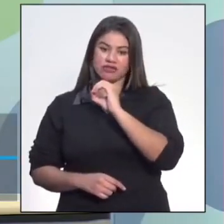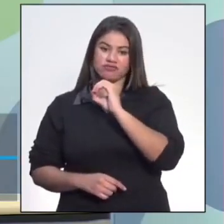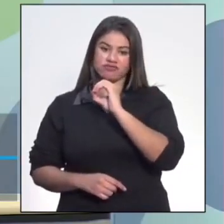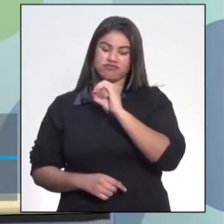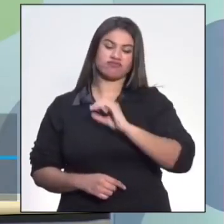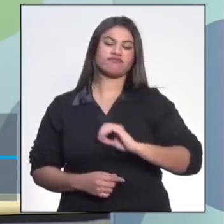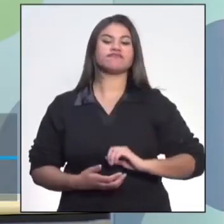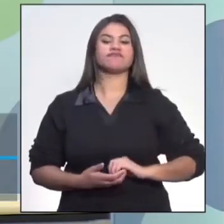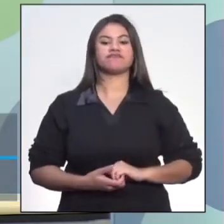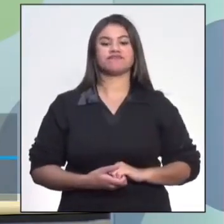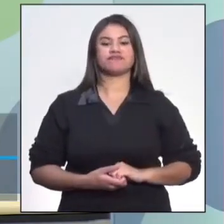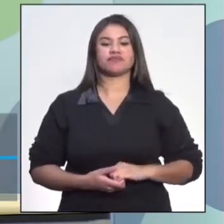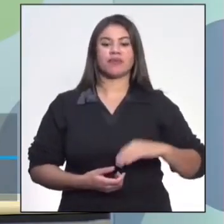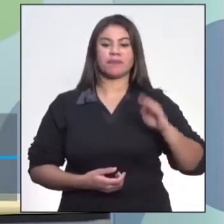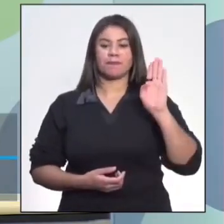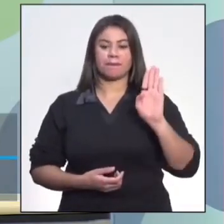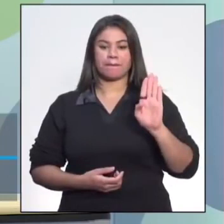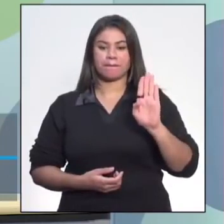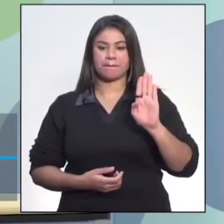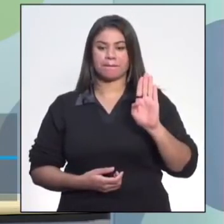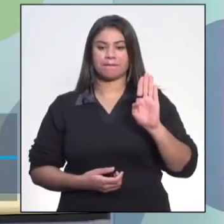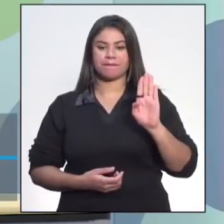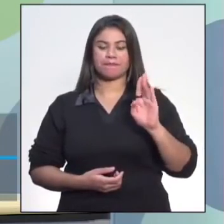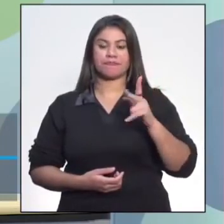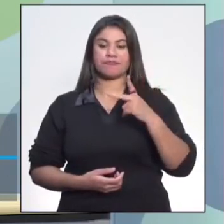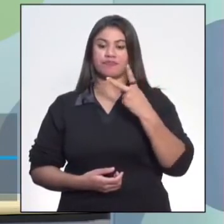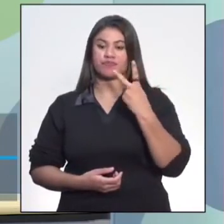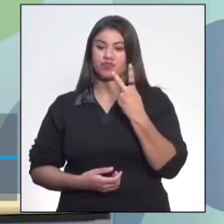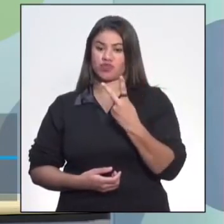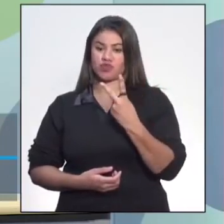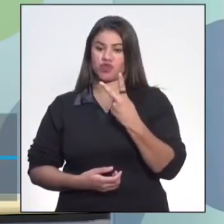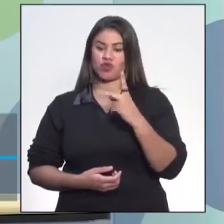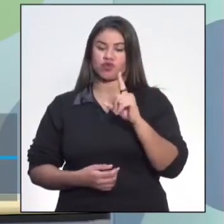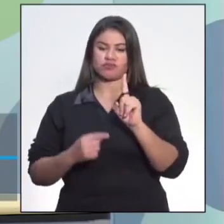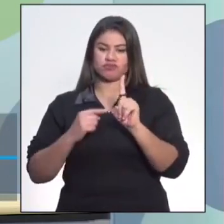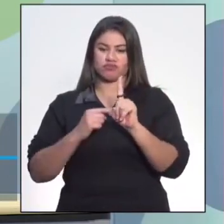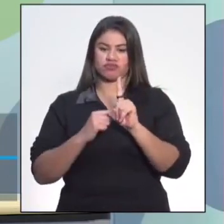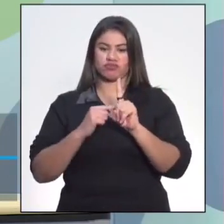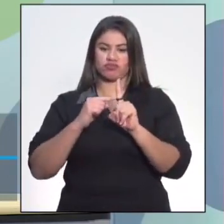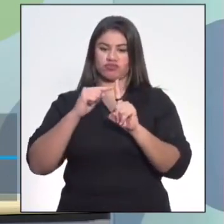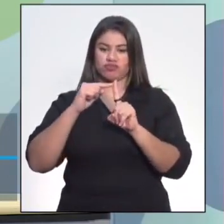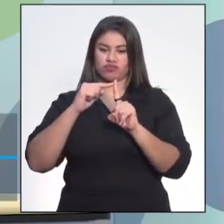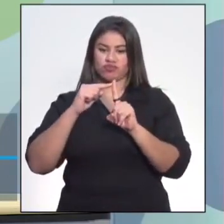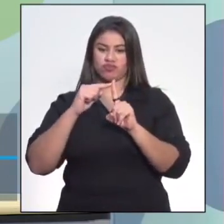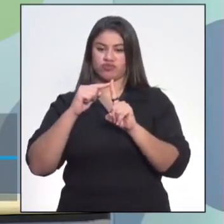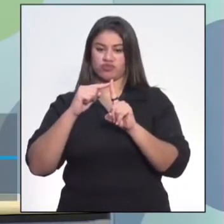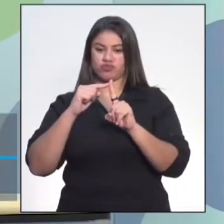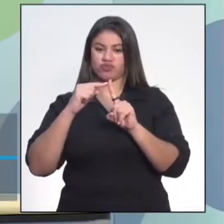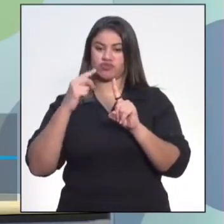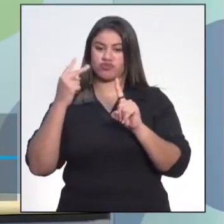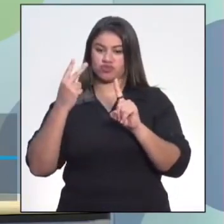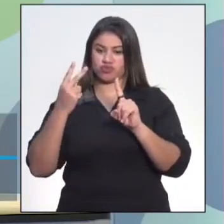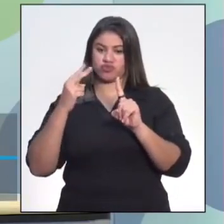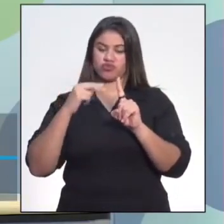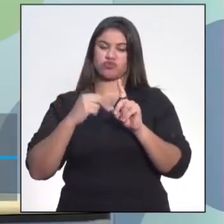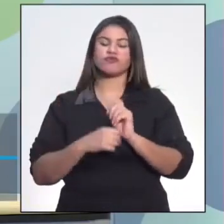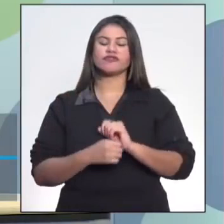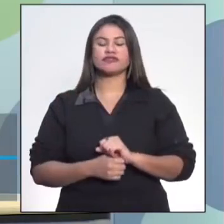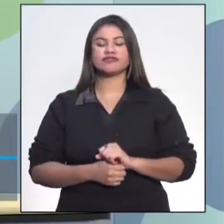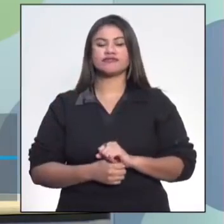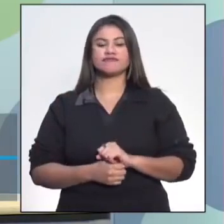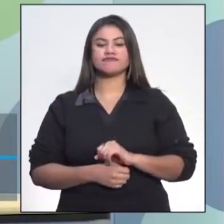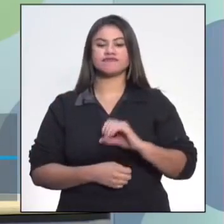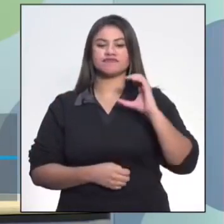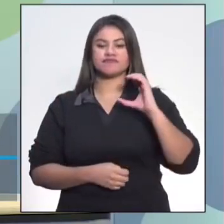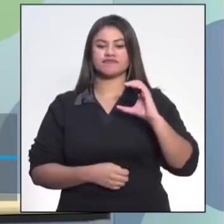deslocamento, que a letra B é 2, isto é, deslocou 2 unidades para cima, e que na letra C